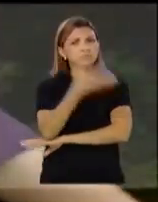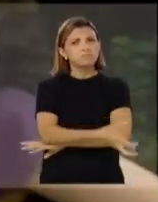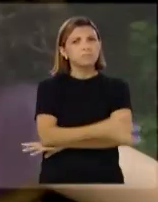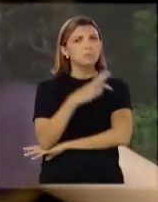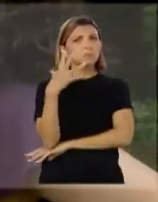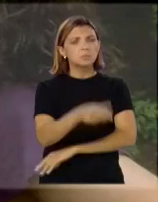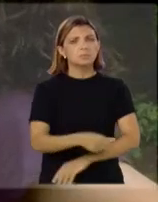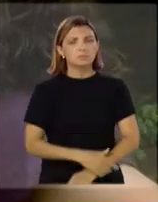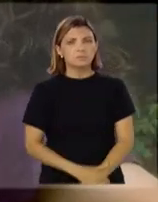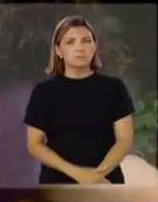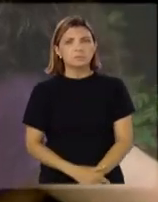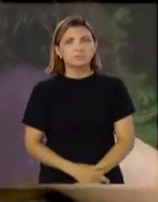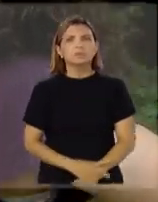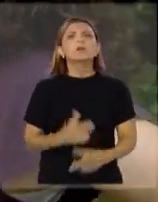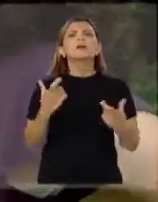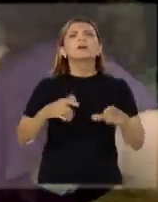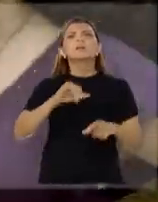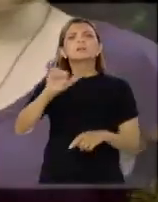esse parque é muito lindo.